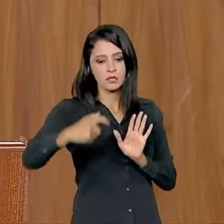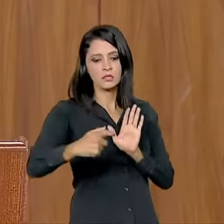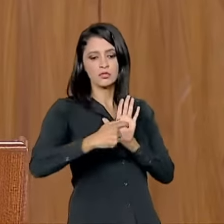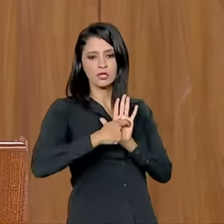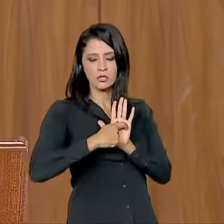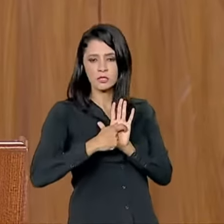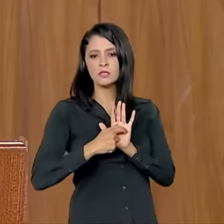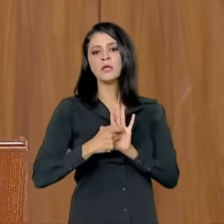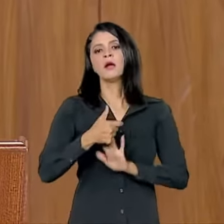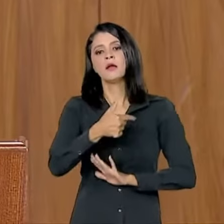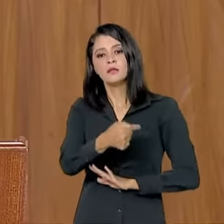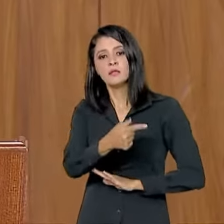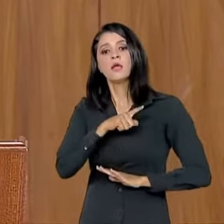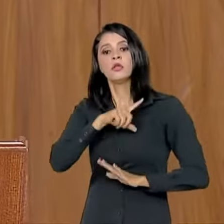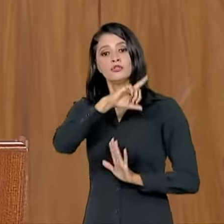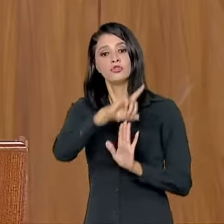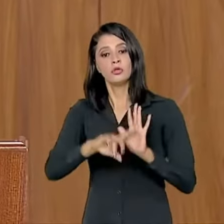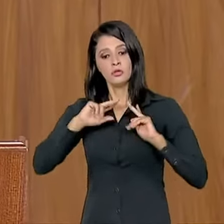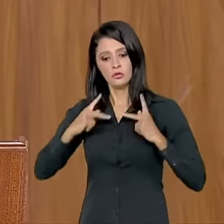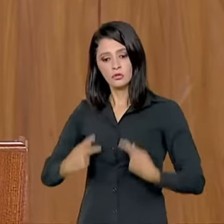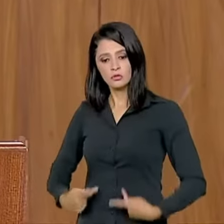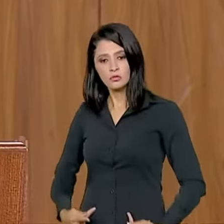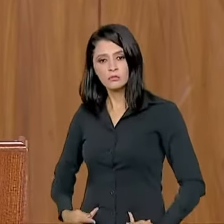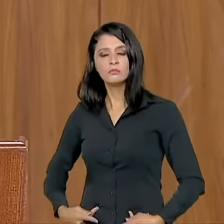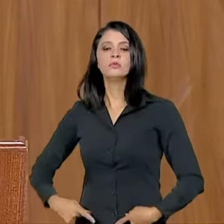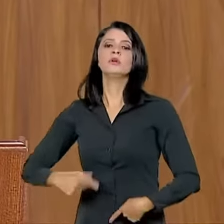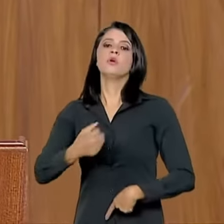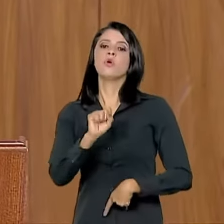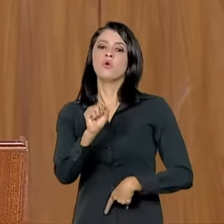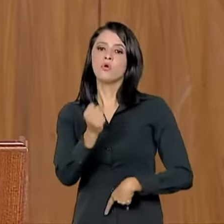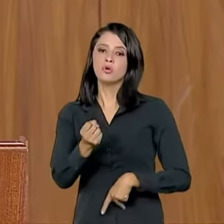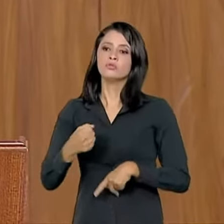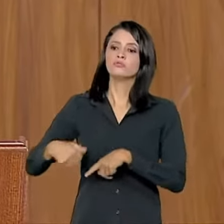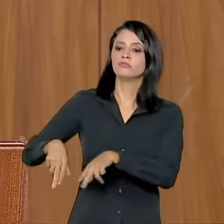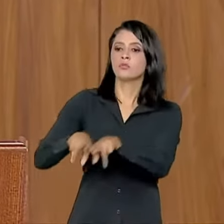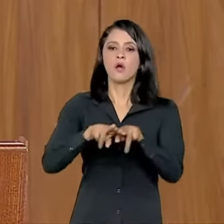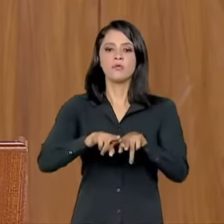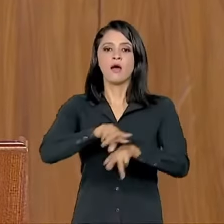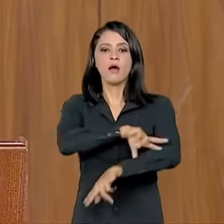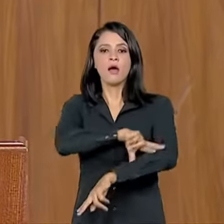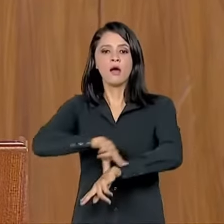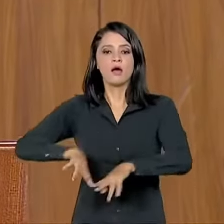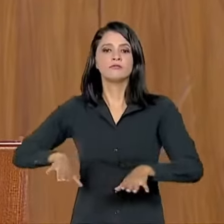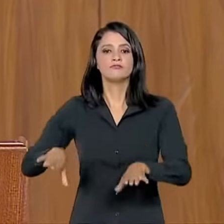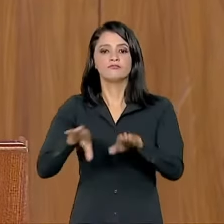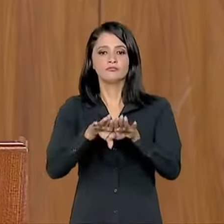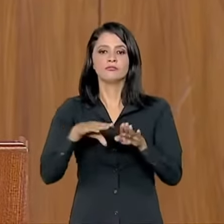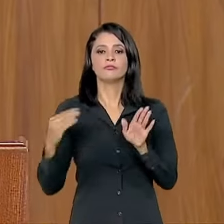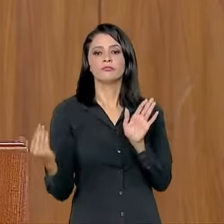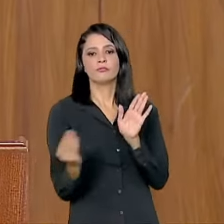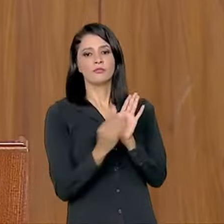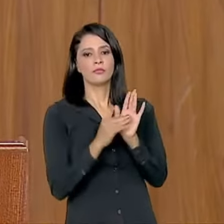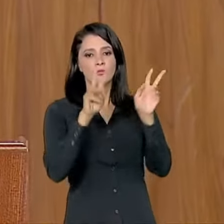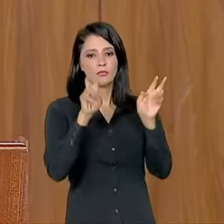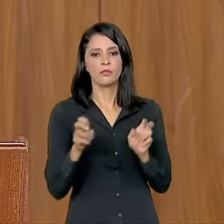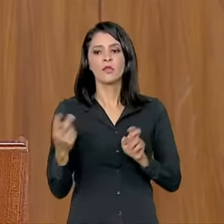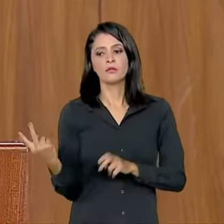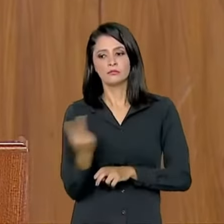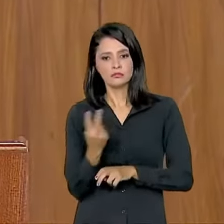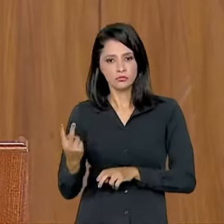artificial e direitos humanos e igualdade de gênero passarão a ocupar a nossa agenda